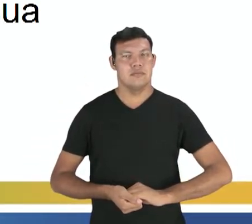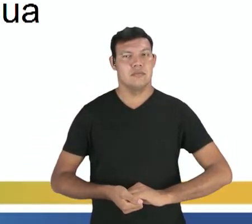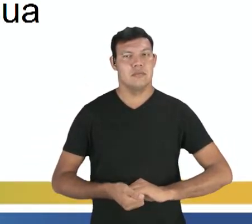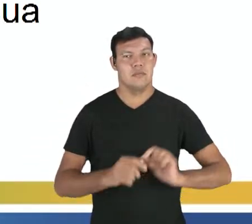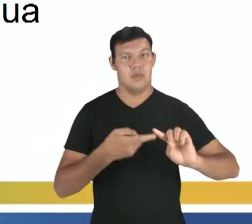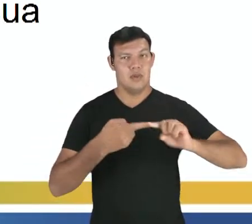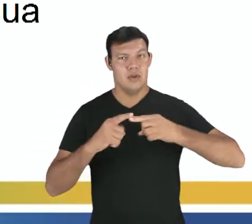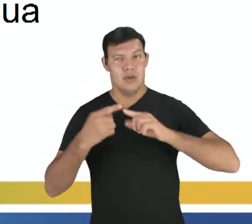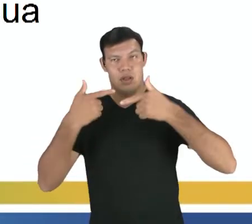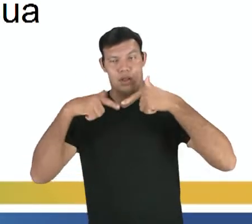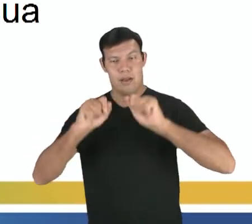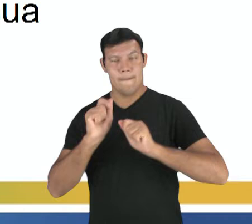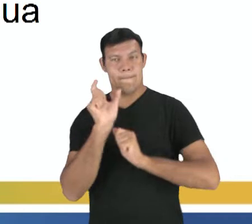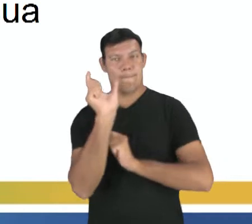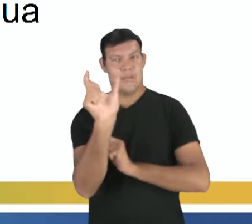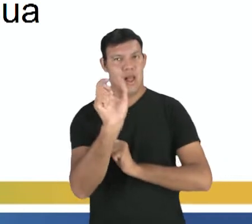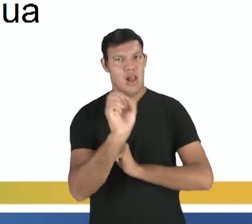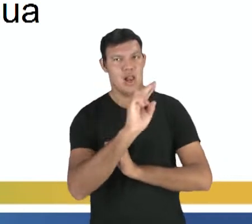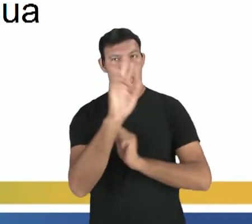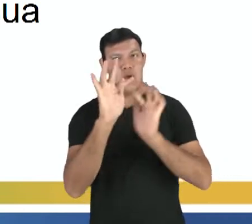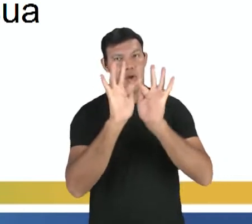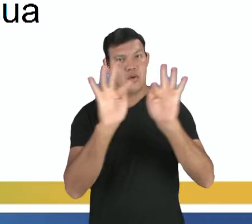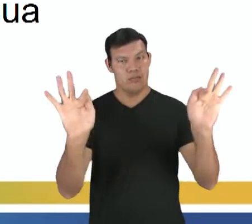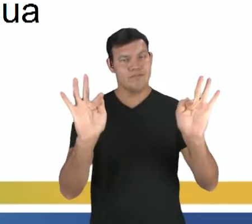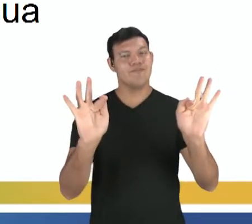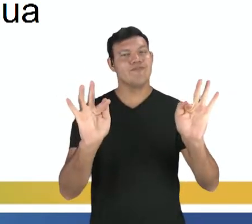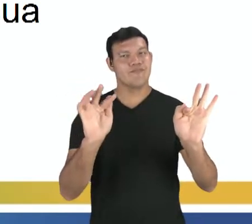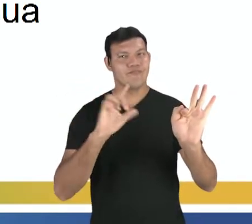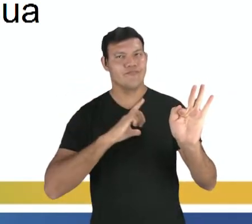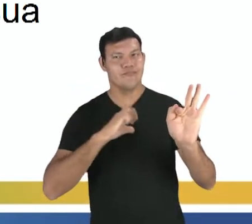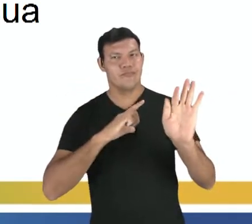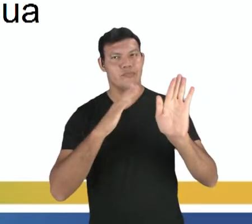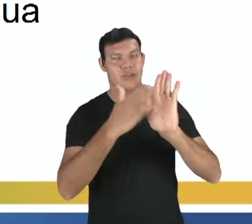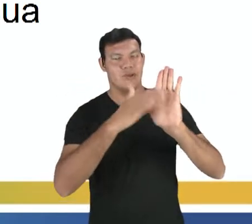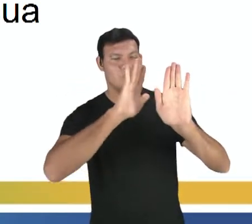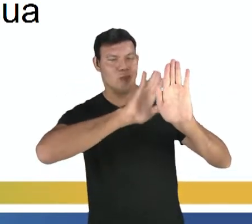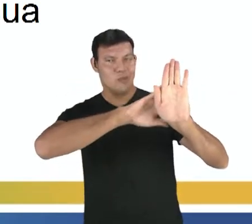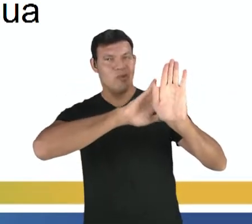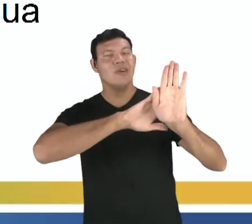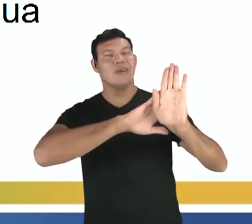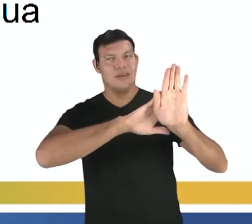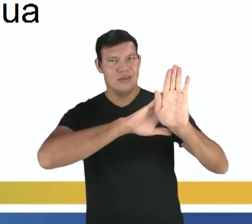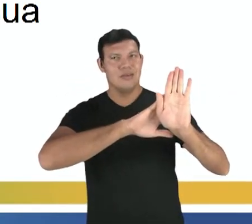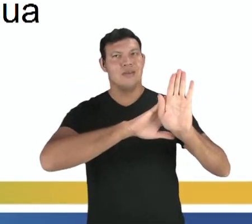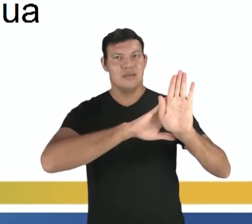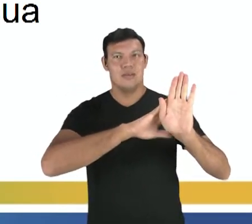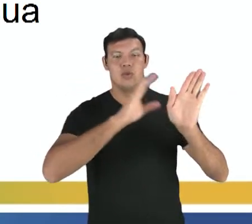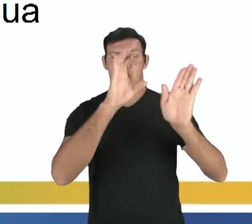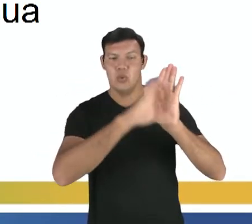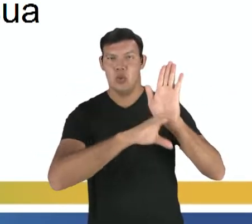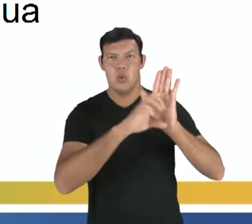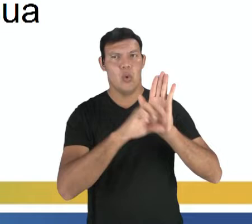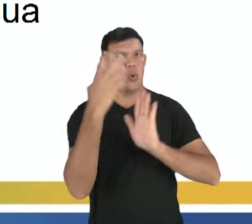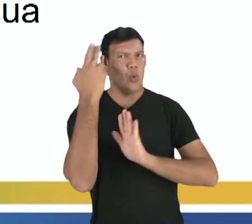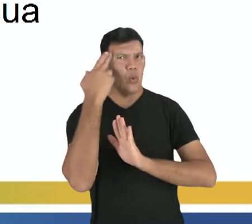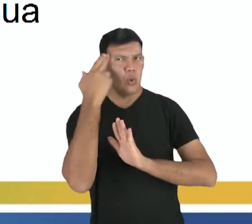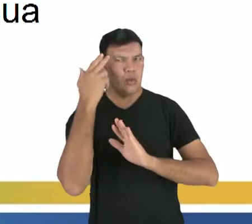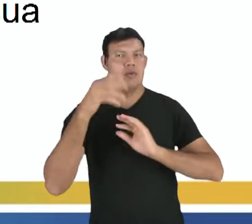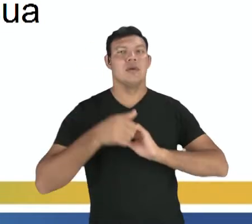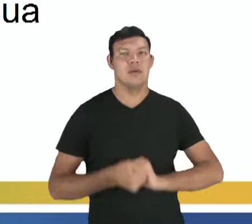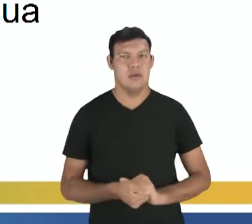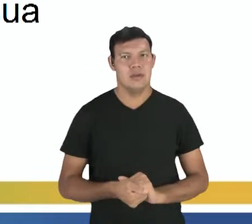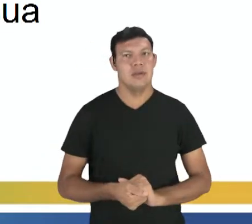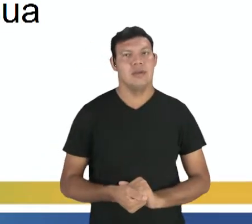de linguagem é uma palavra ou frase que tem outro significado além de sua definição normal.